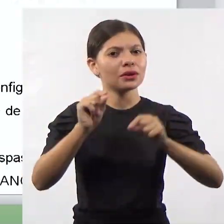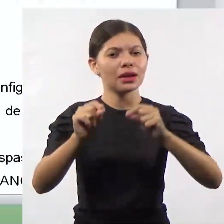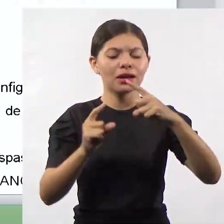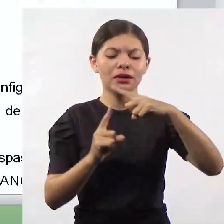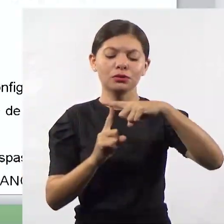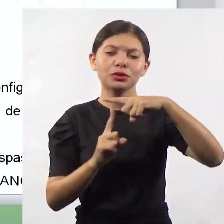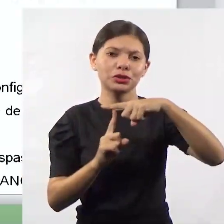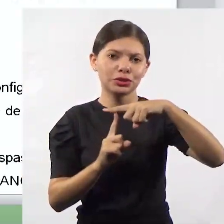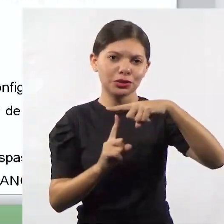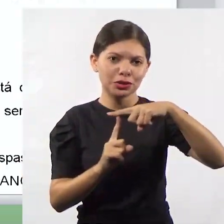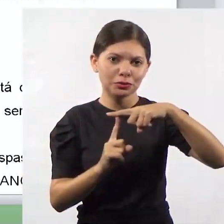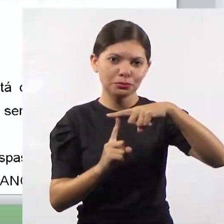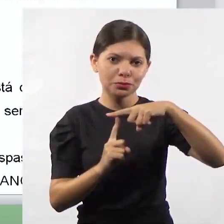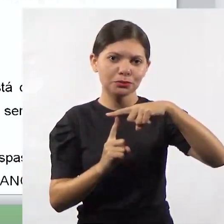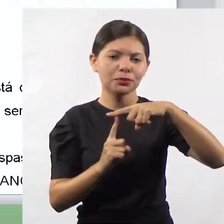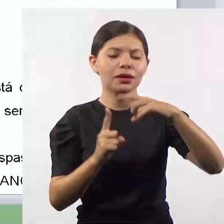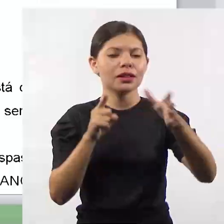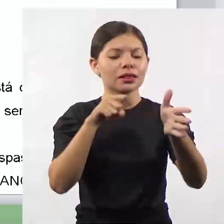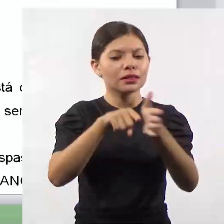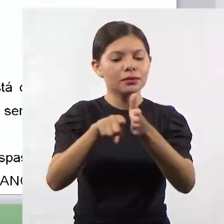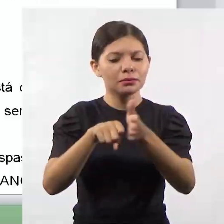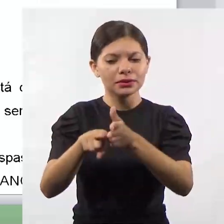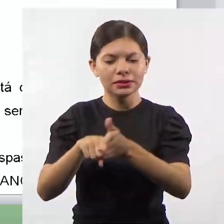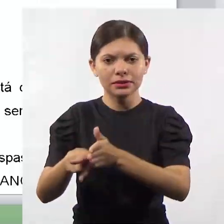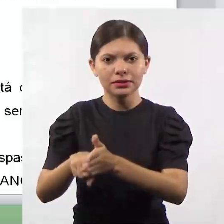tipo da pesquisa. Então, o tipo,